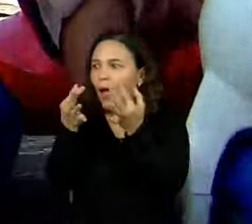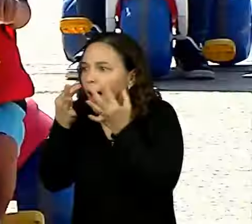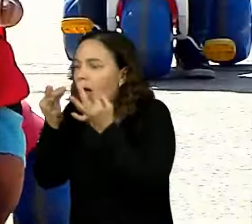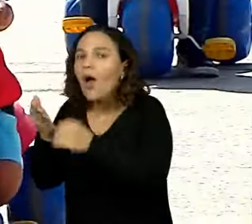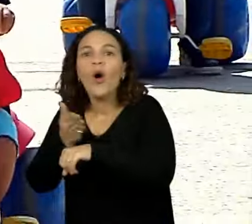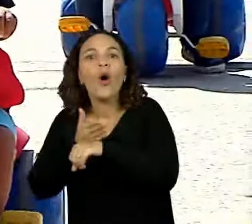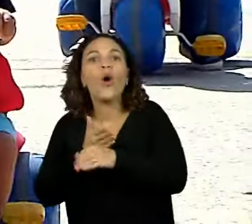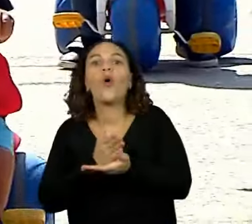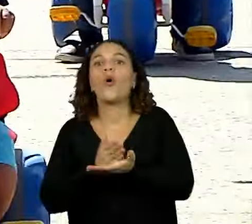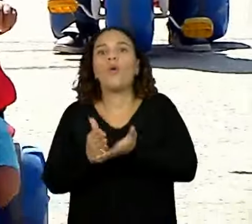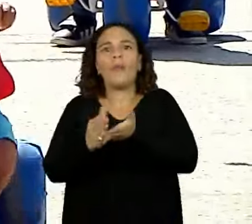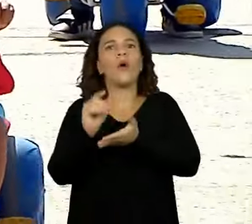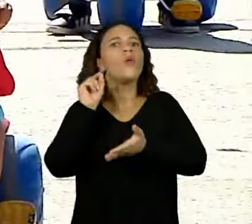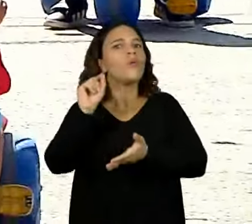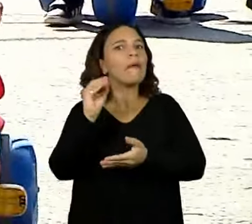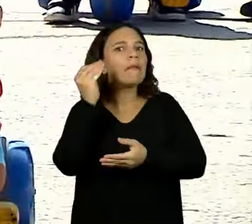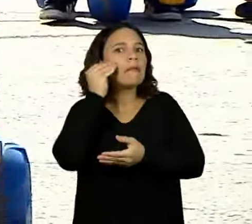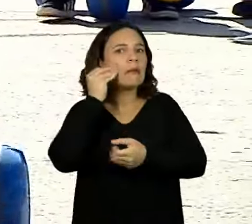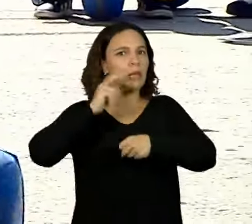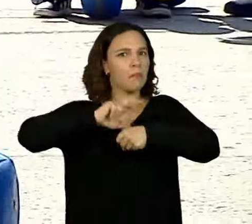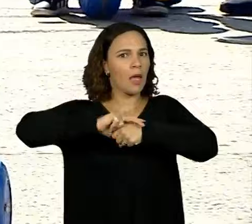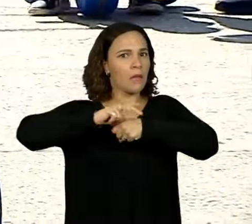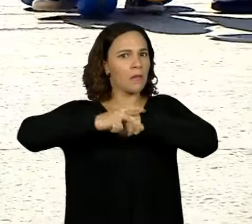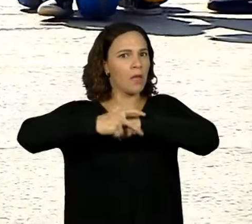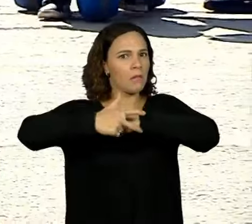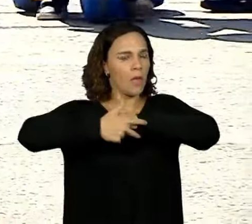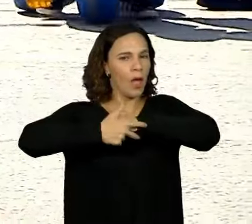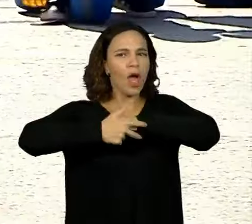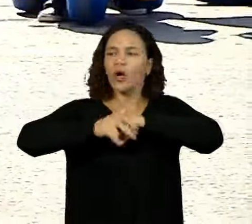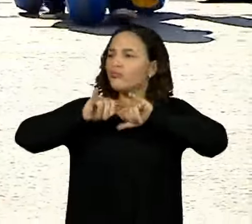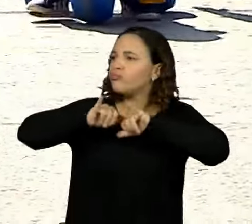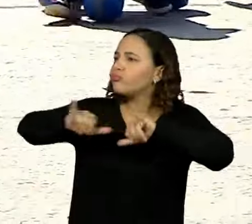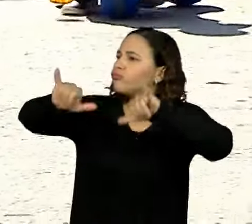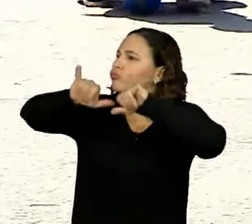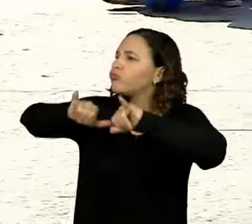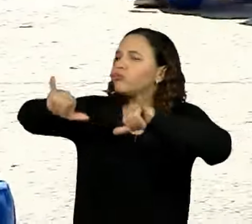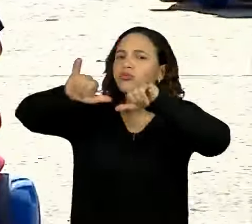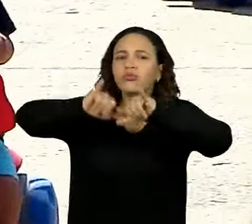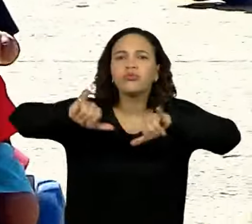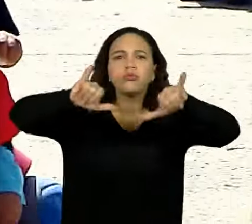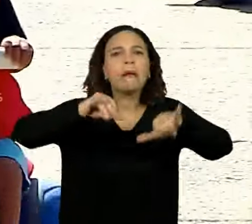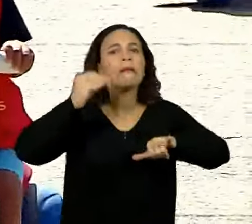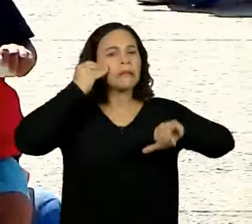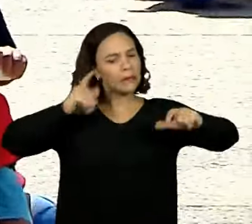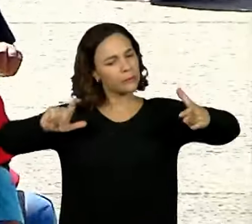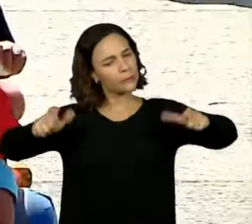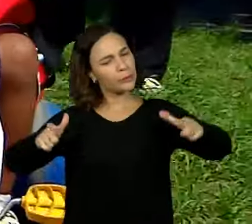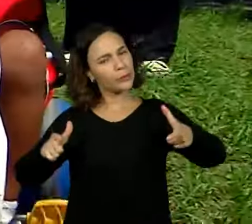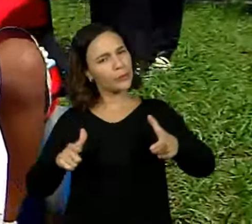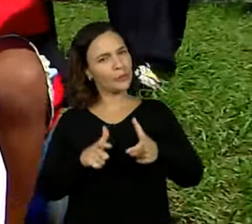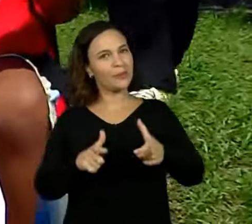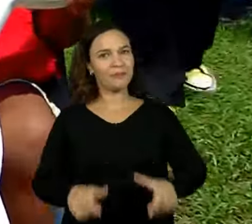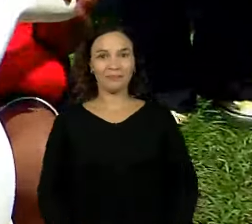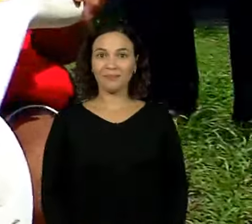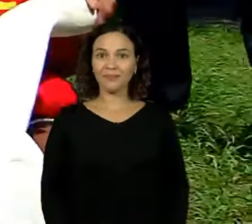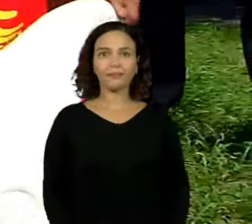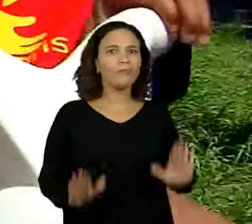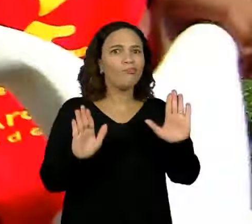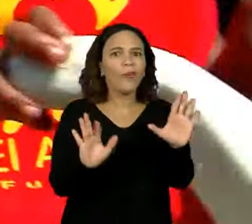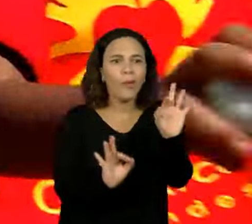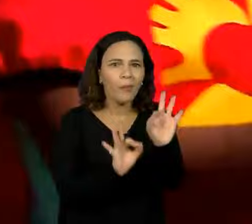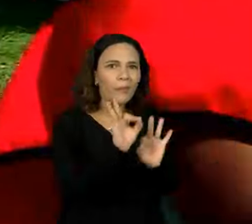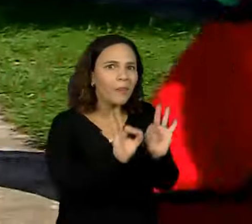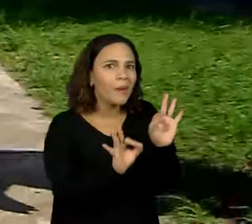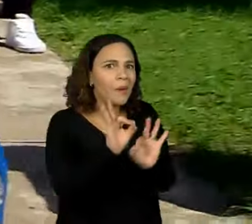tarefa. Combater a dengue com informação. Devagarzinho, espera um pouquinho. Mas a preparação